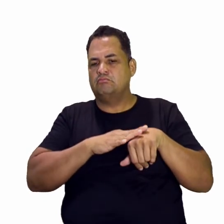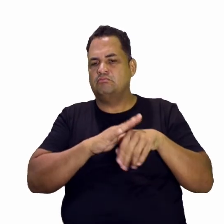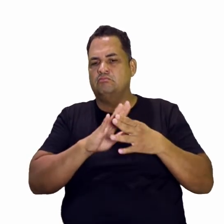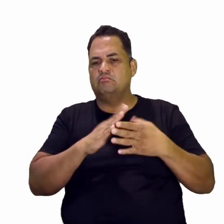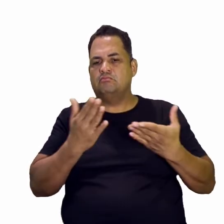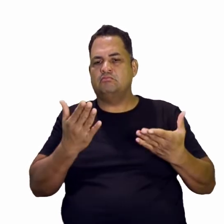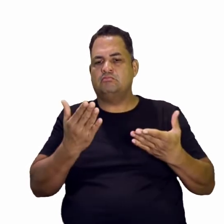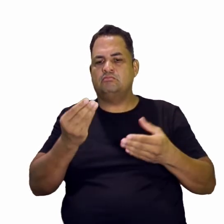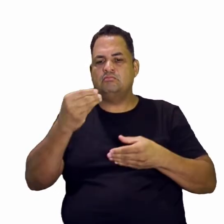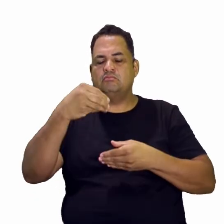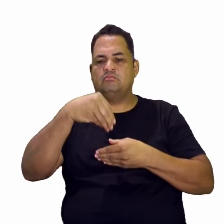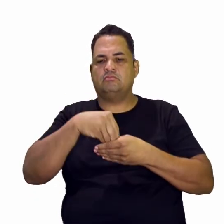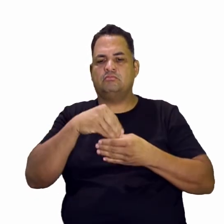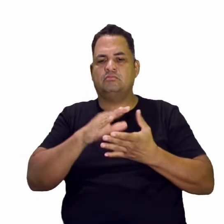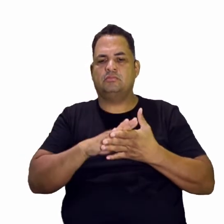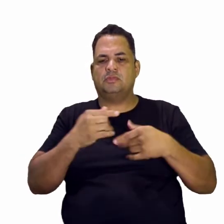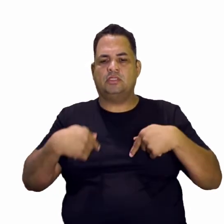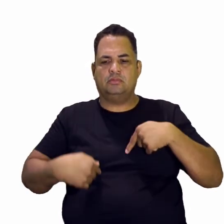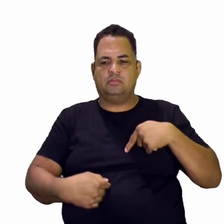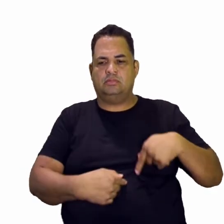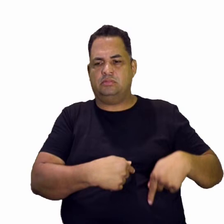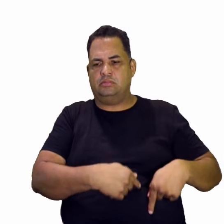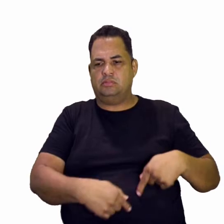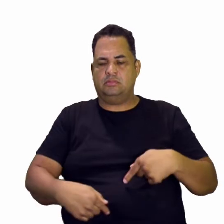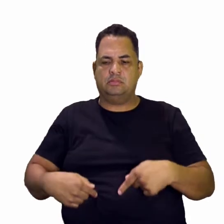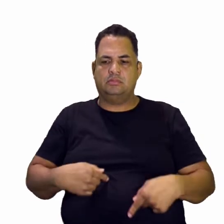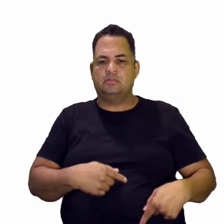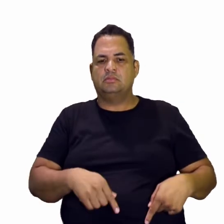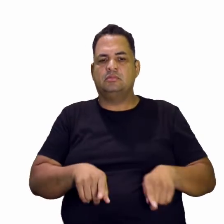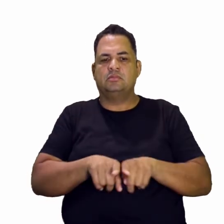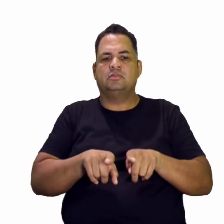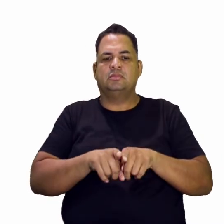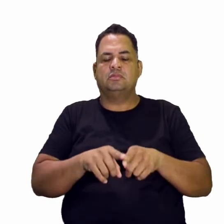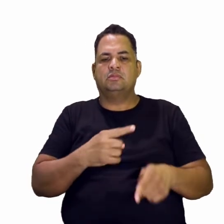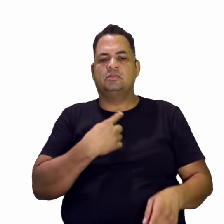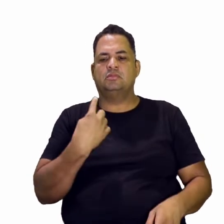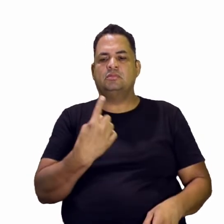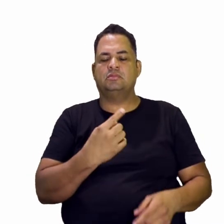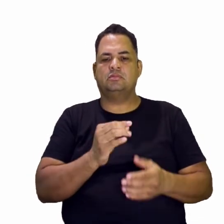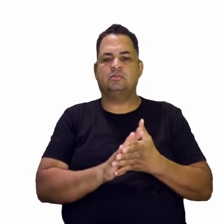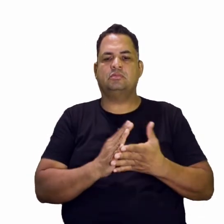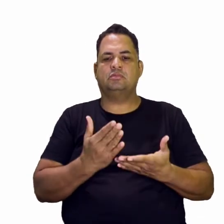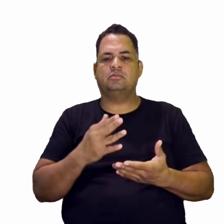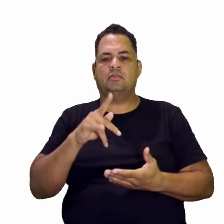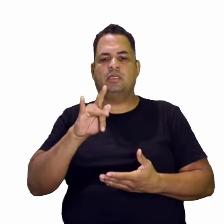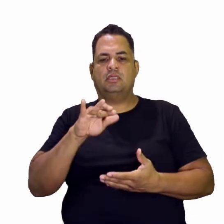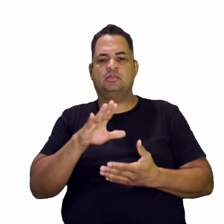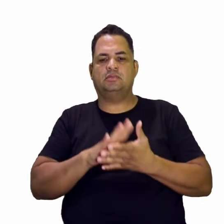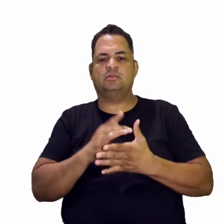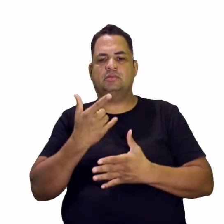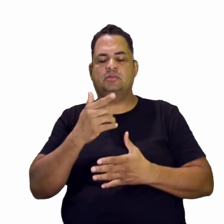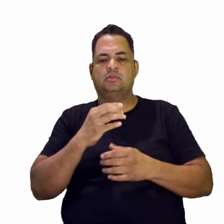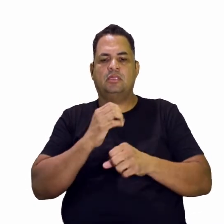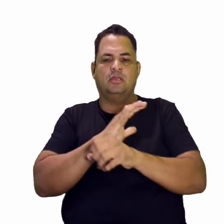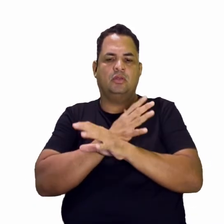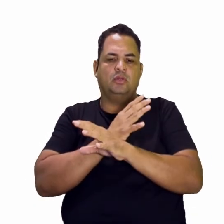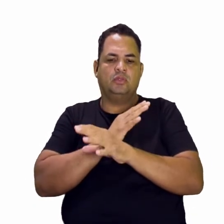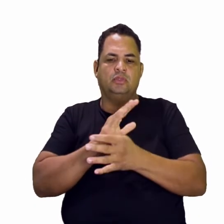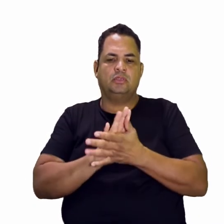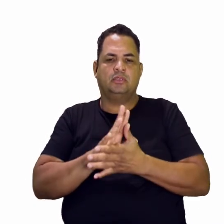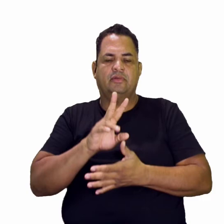estar presentes no trato intestinal de muitos organismos, inclusive no nosso. E muitas são parasitas de invertebrados e também